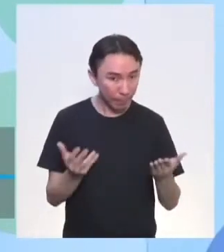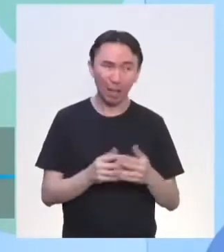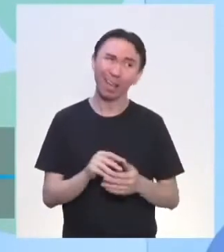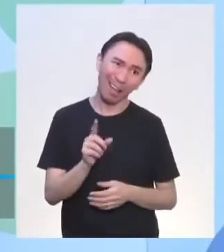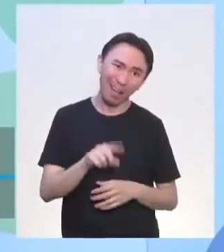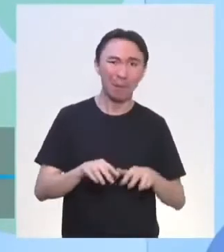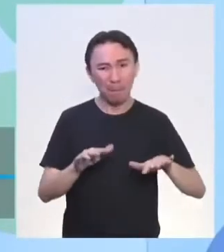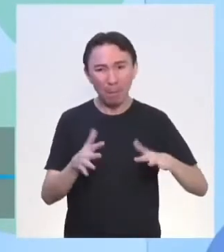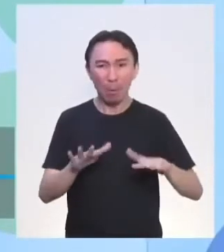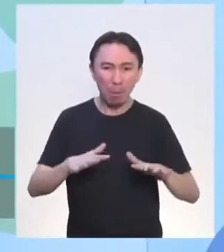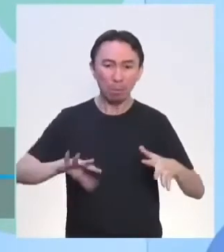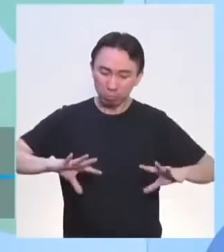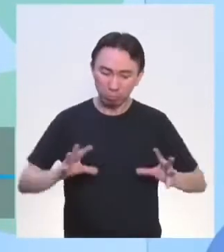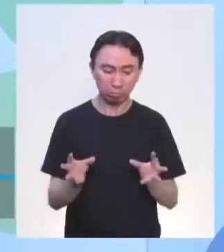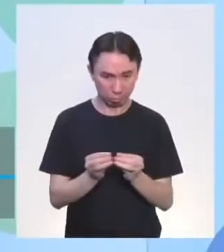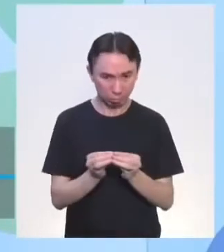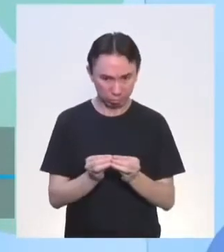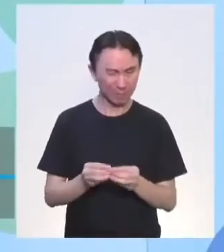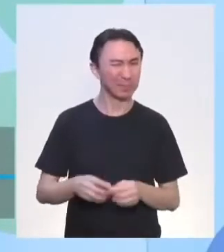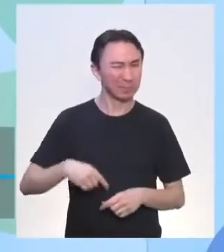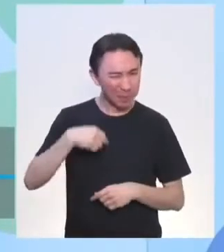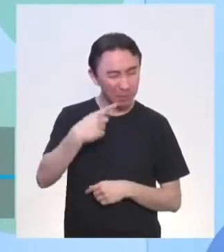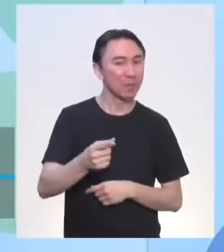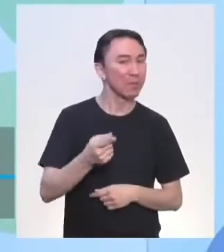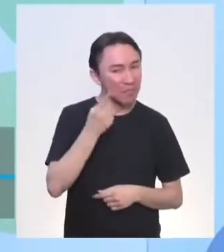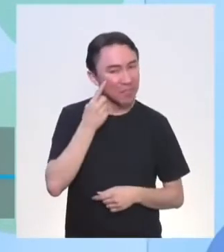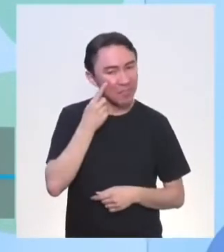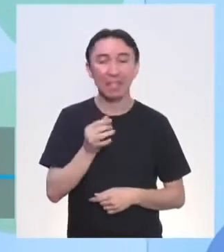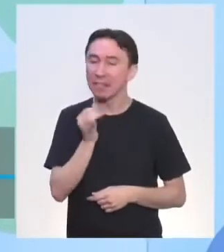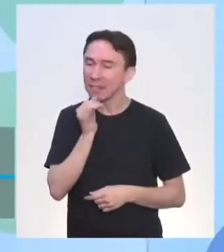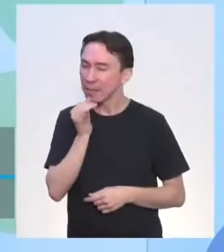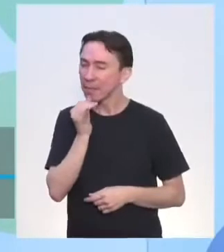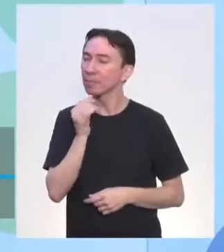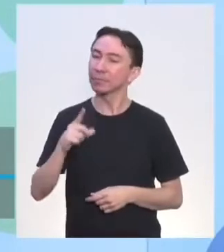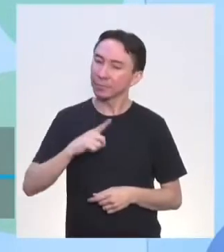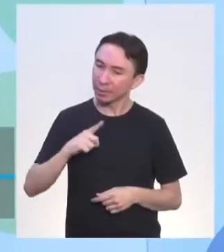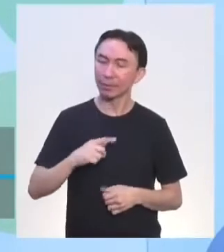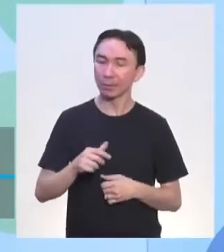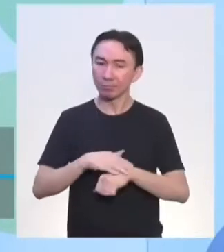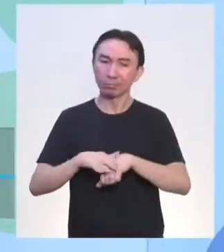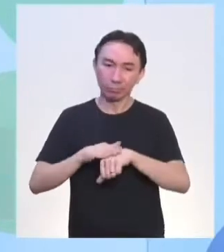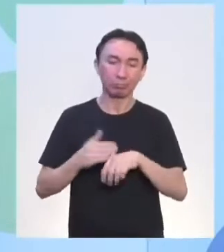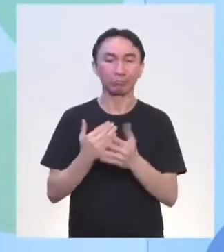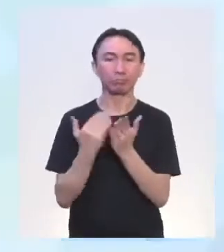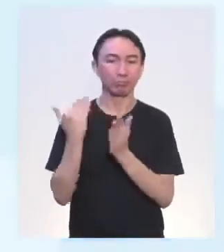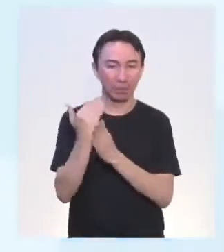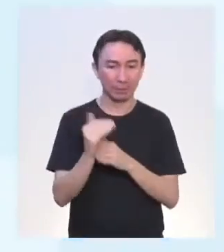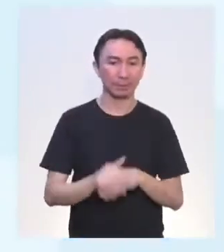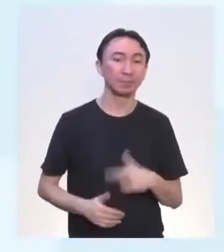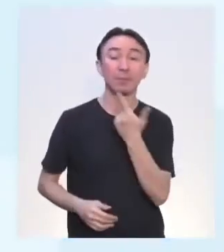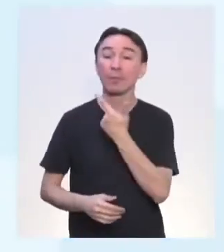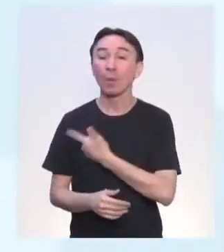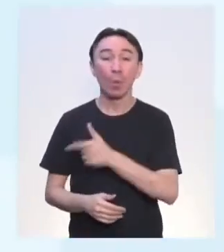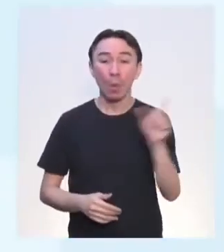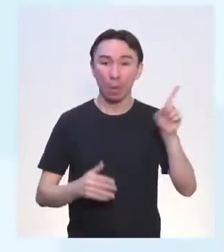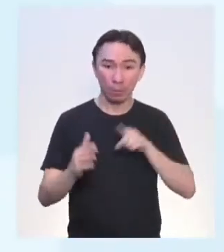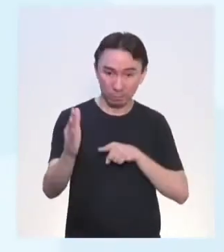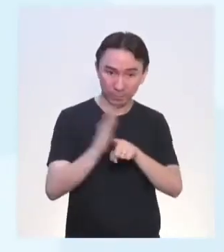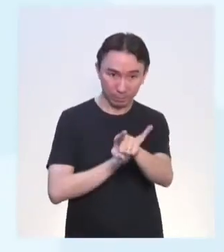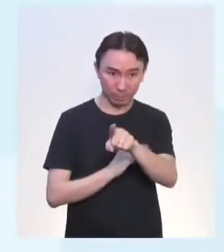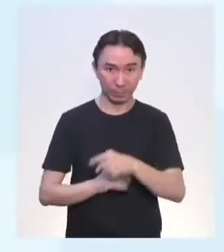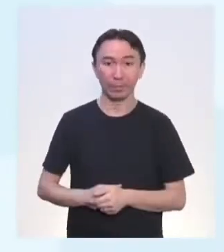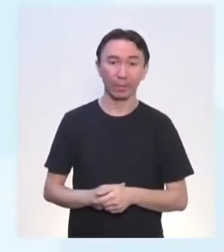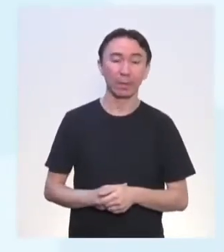a gente ainda vai debater isso quando ver o exemplo, tá? A segunda pergunta é o seguinte: em que situações é